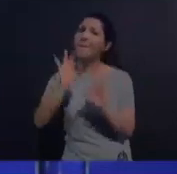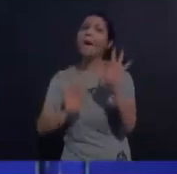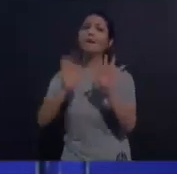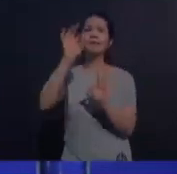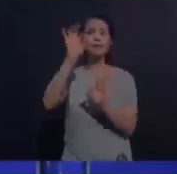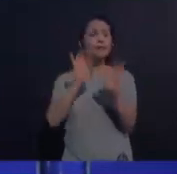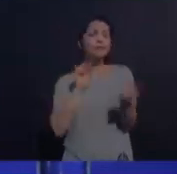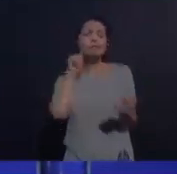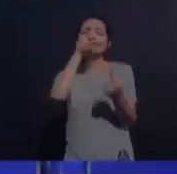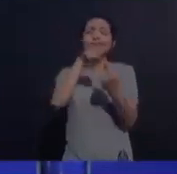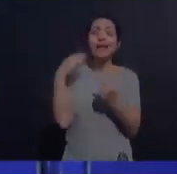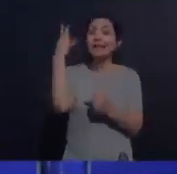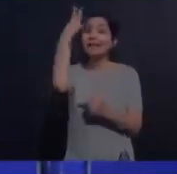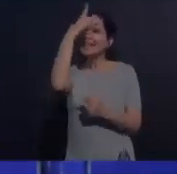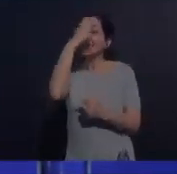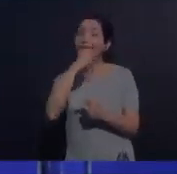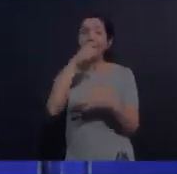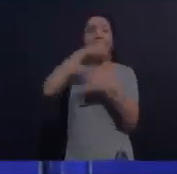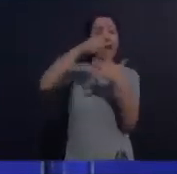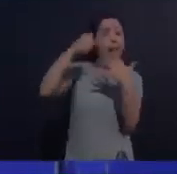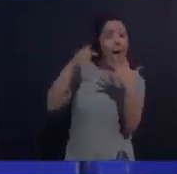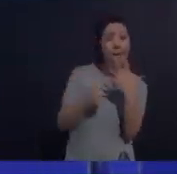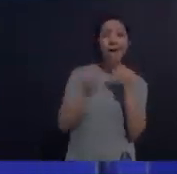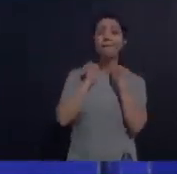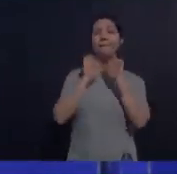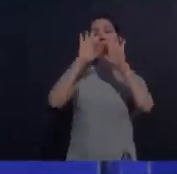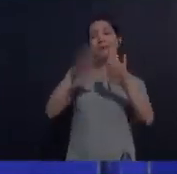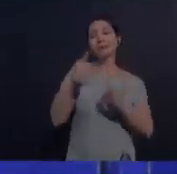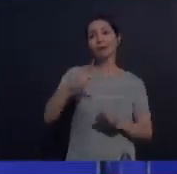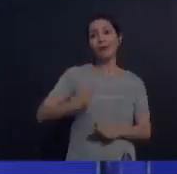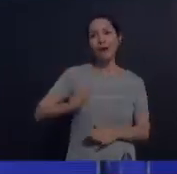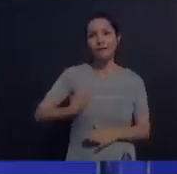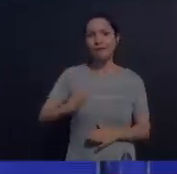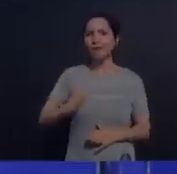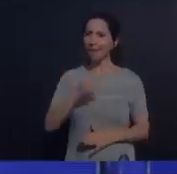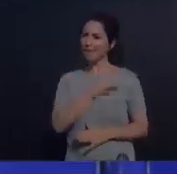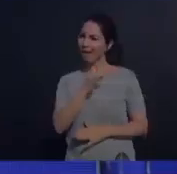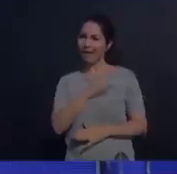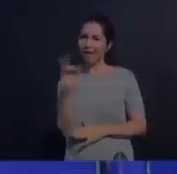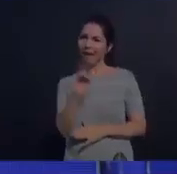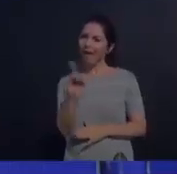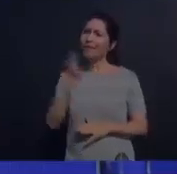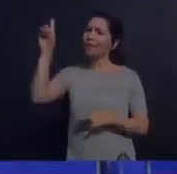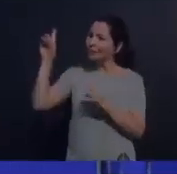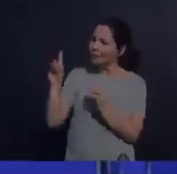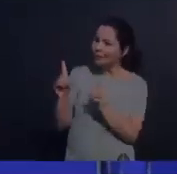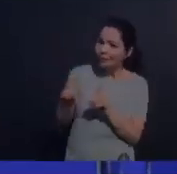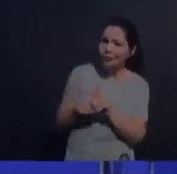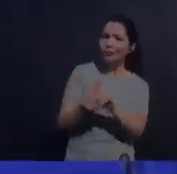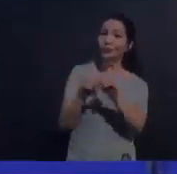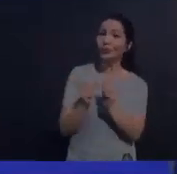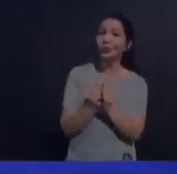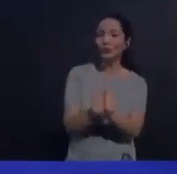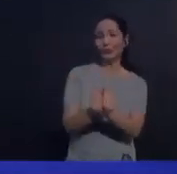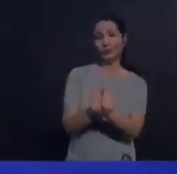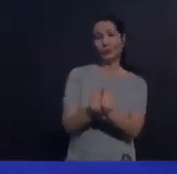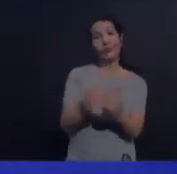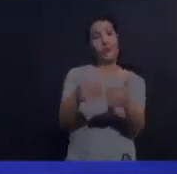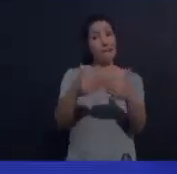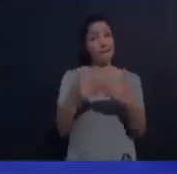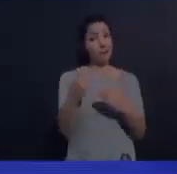lindos abençoados pra sua vida não temas ele está com você mas deixa eu te pedi um